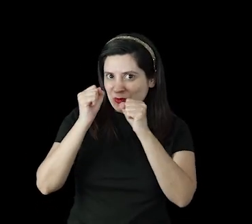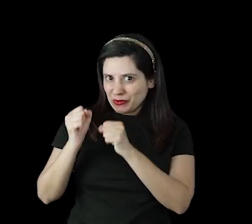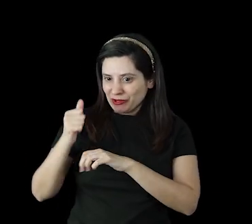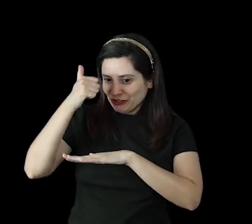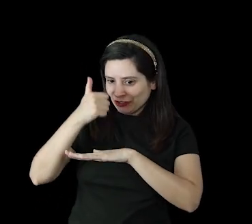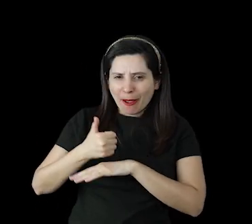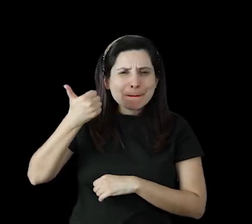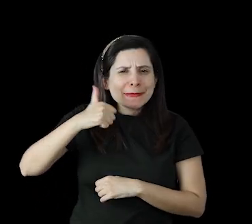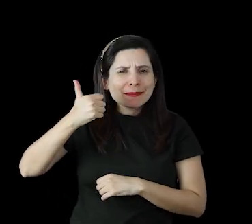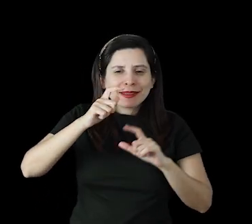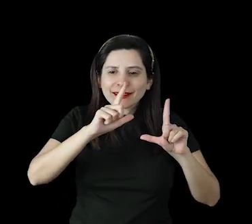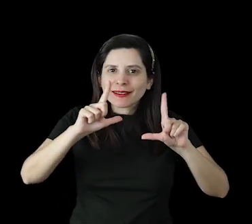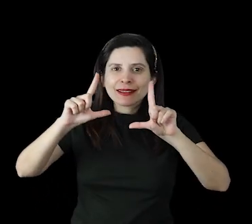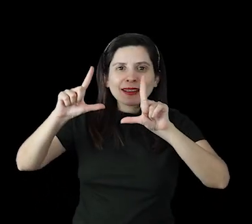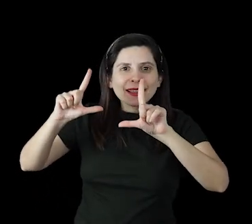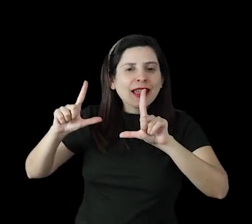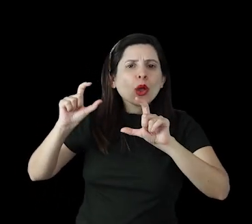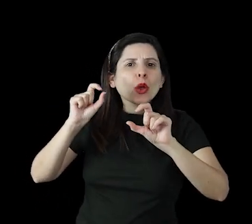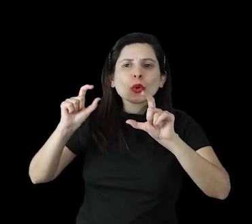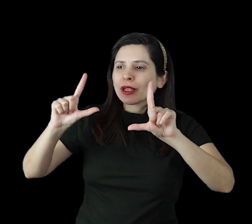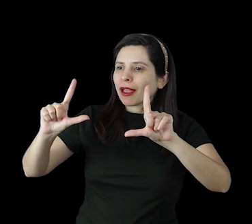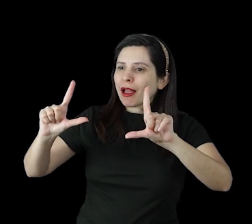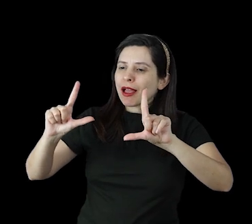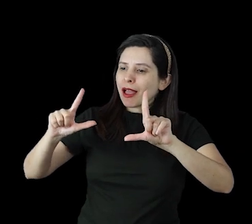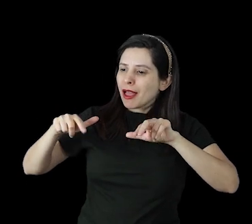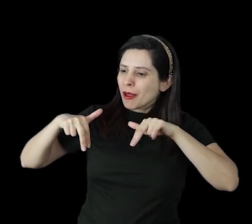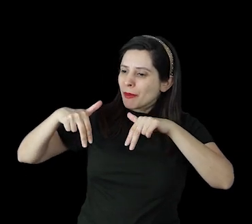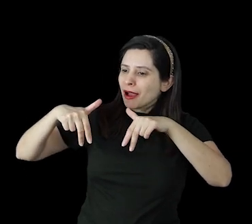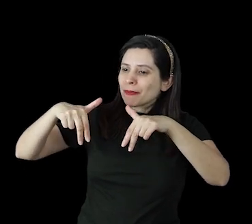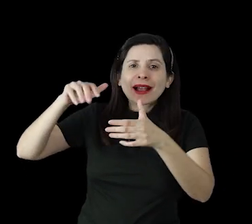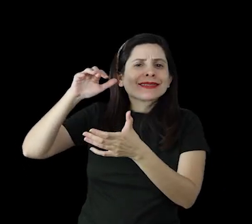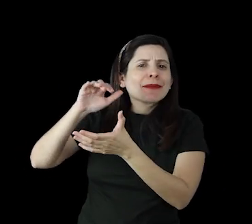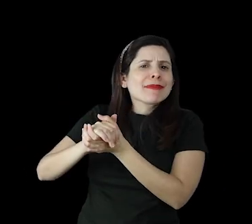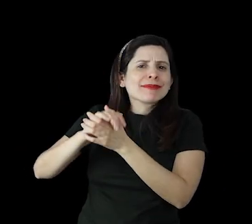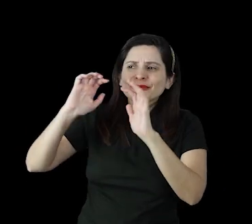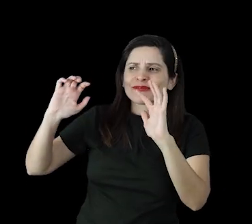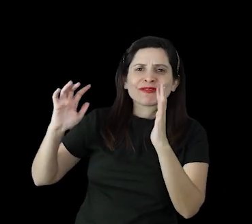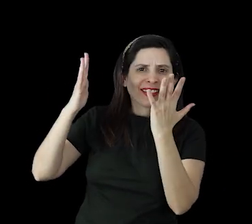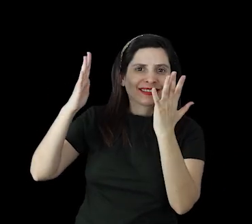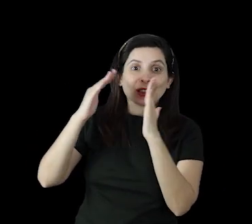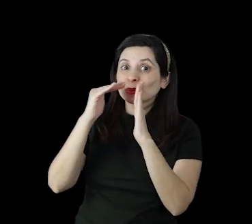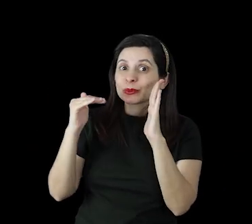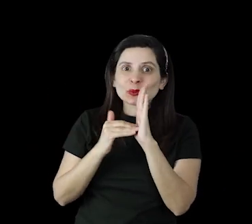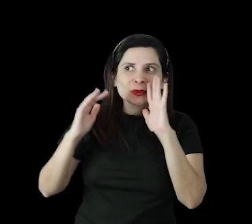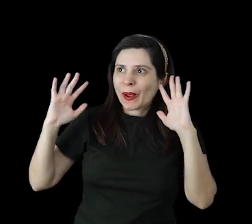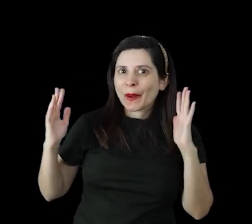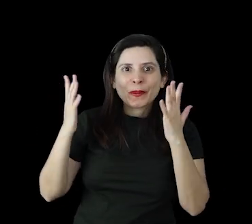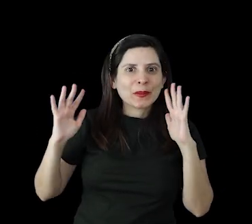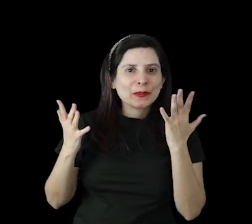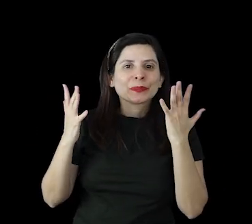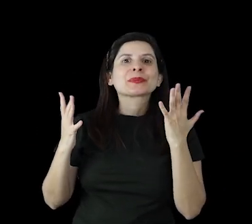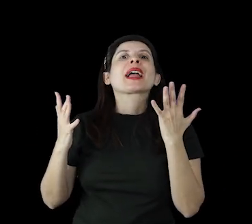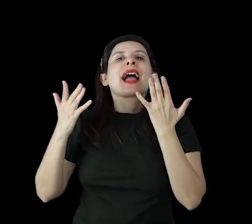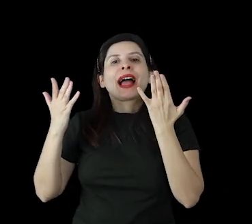primeira cena que a gente tem é uma cena de casamento, né? Onde tudo acontece, né? E aí já sai